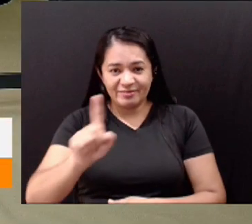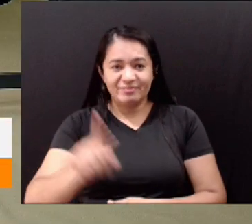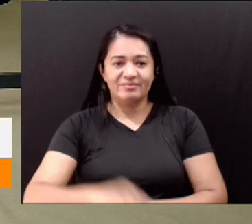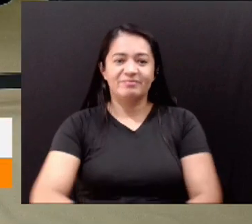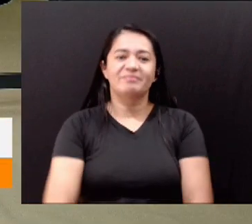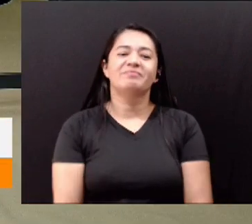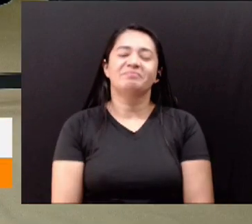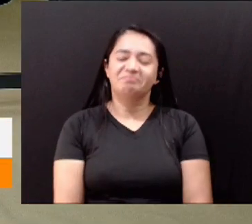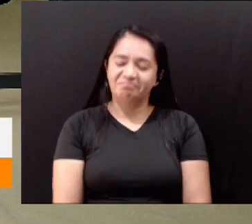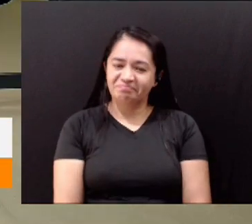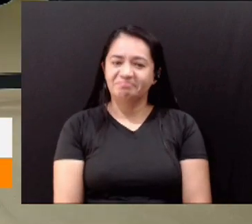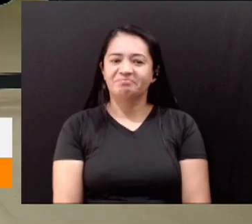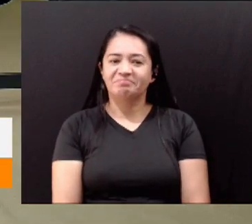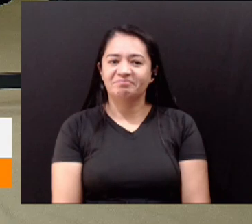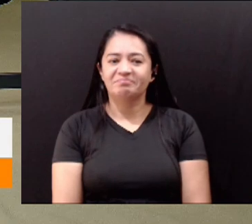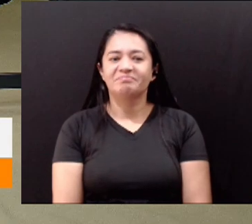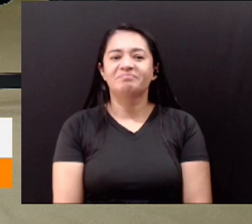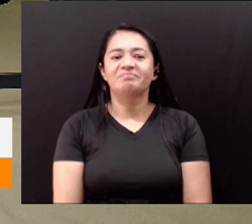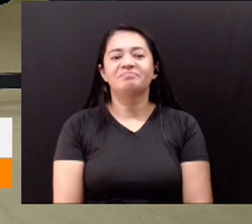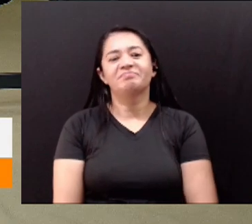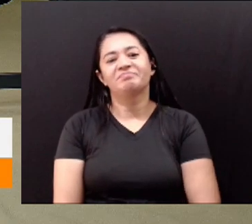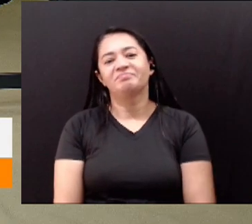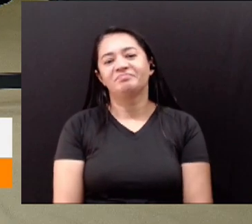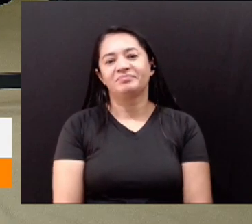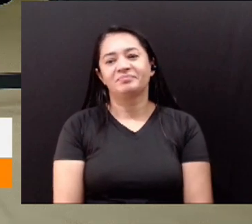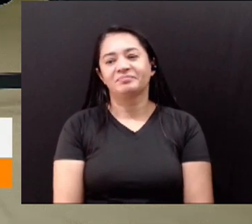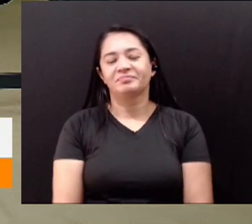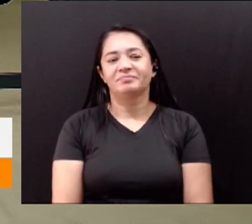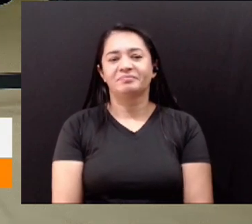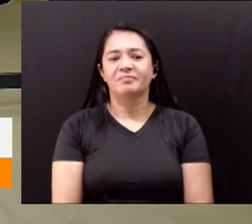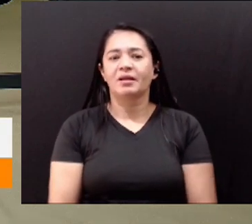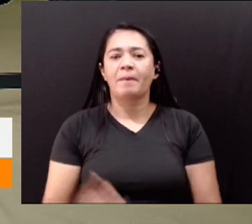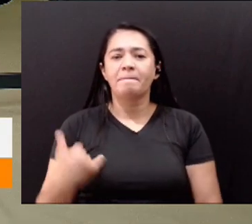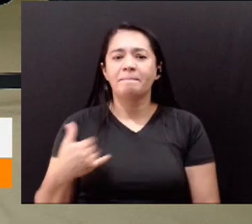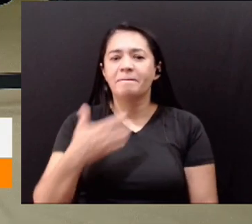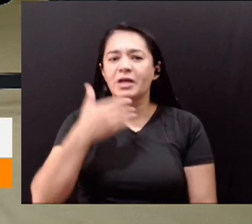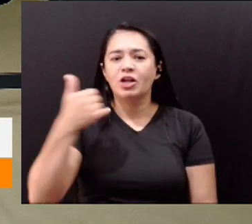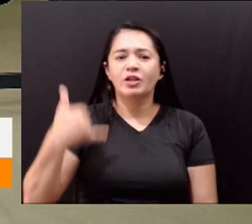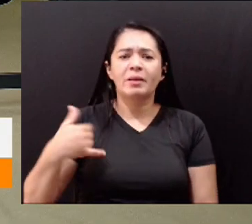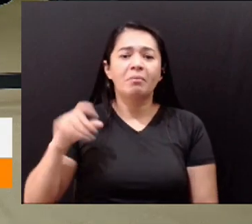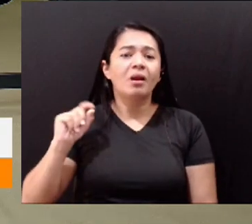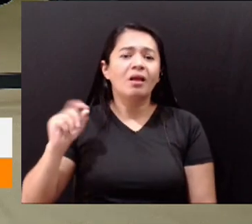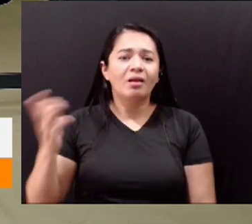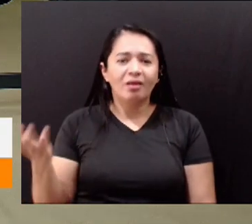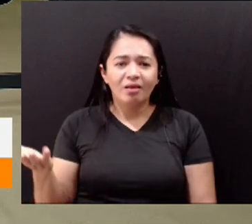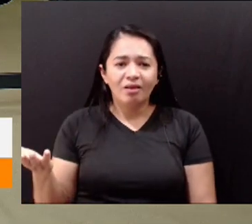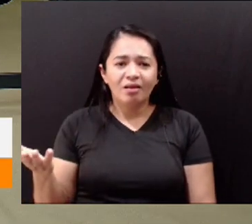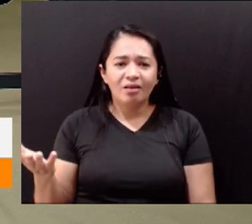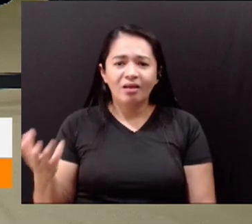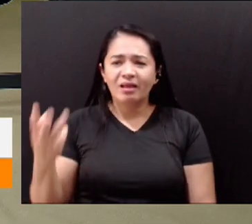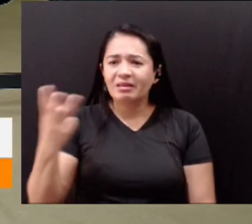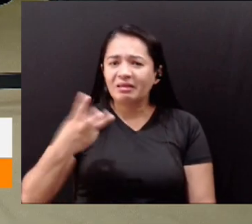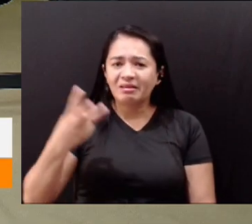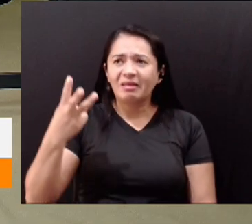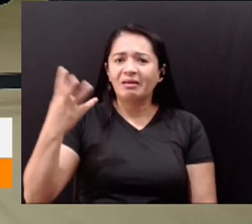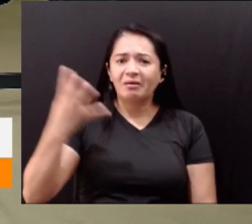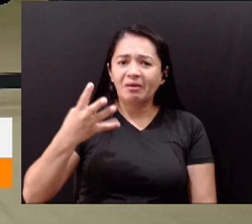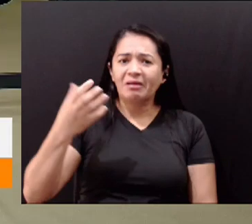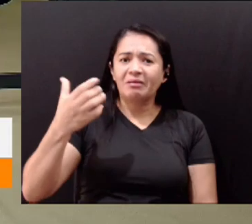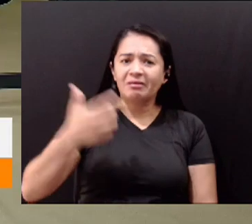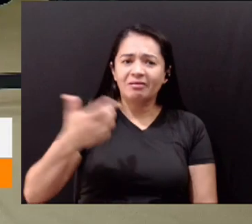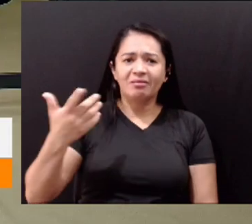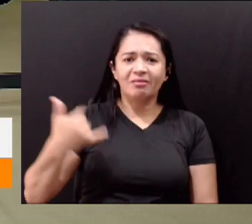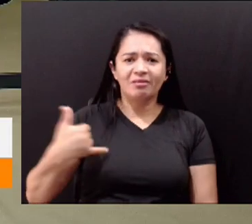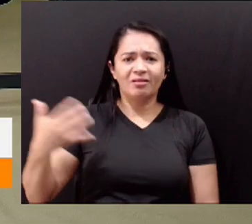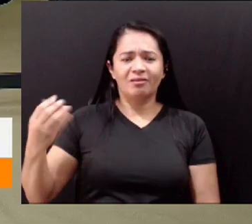Exatamente, é essa a questão, né? Melhor idade para quem, né? Uhum. Terceira idade, a quarta, a quinta e a sexta, e a primeira e a segunda, né? Então, a gente